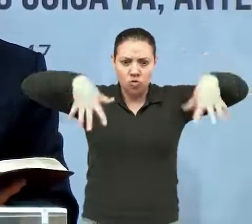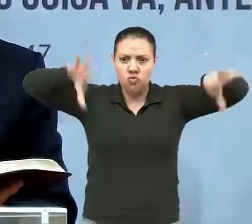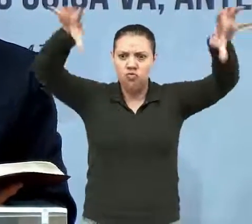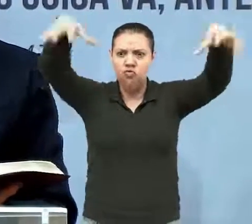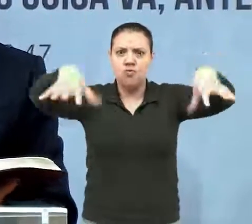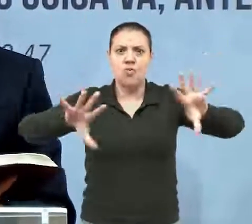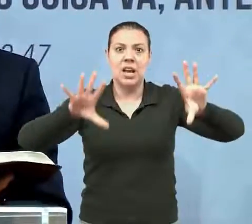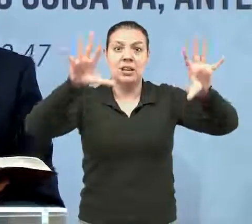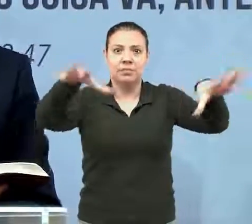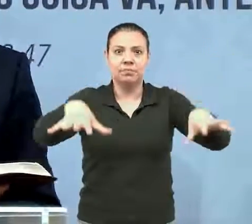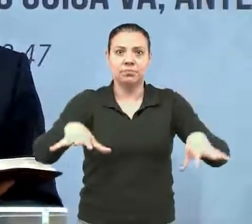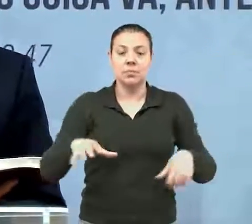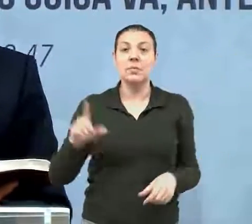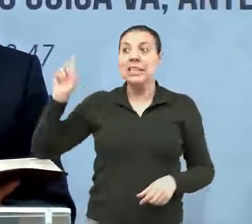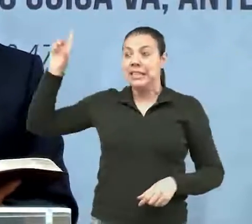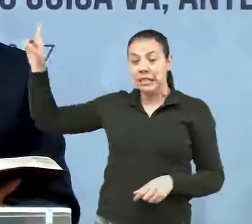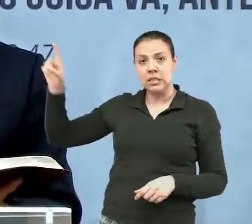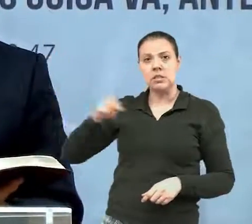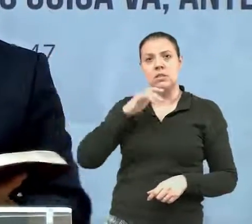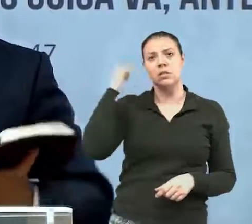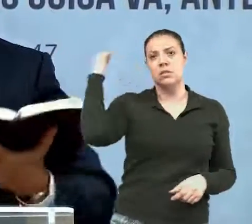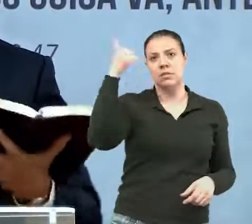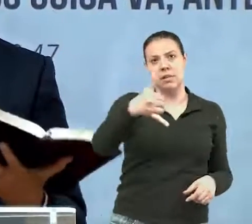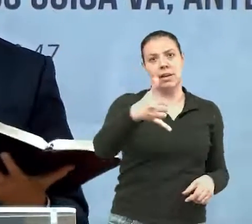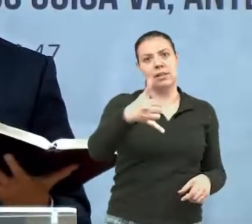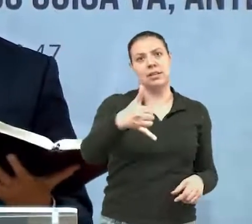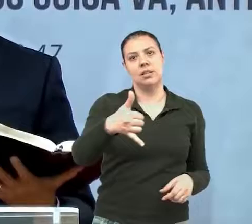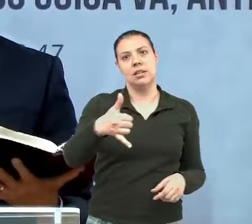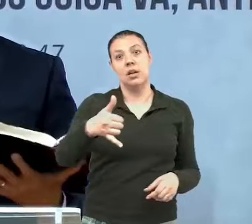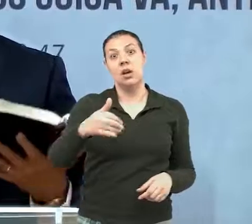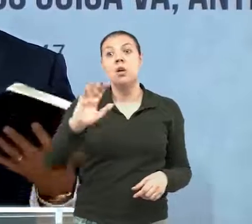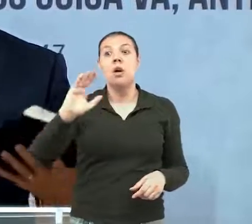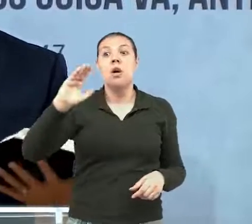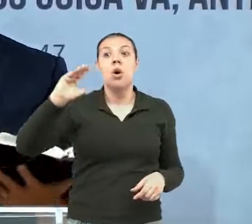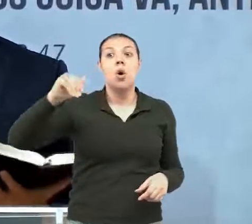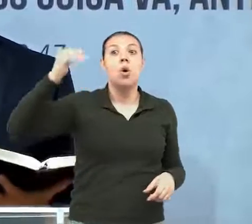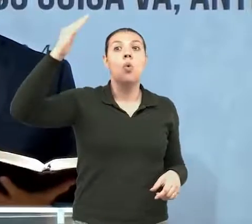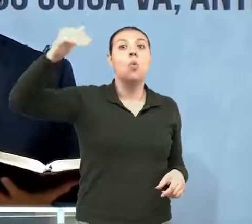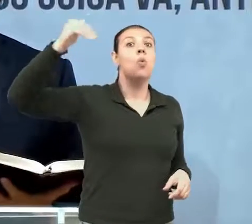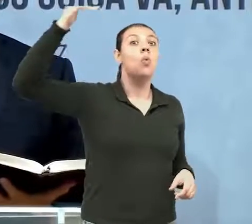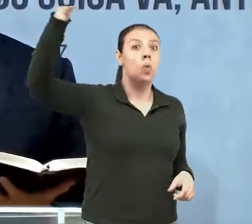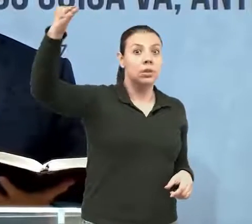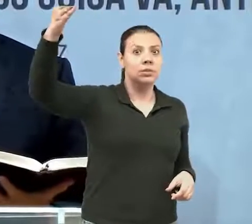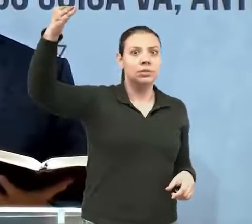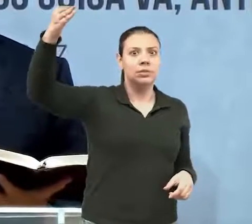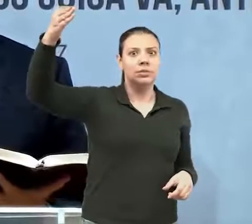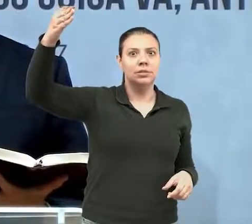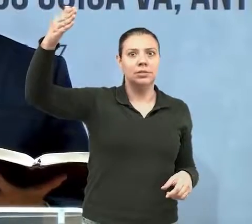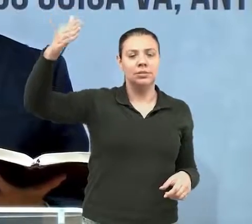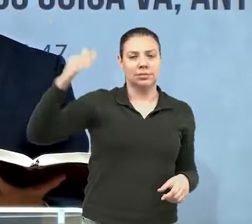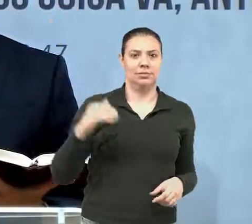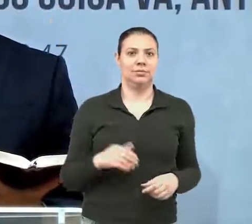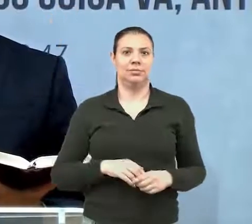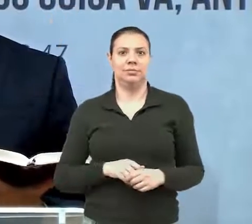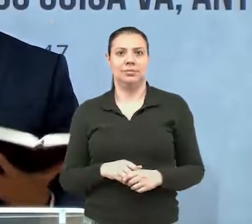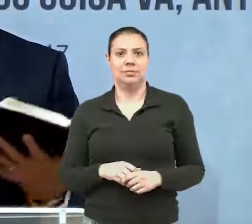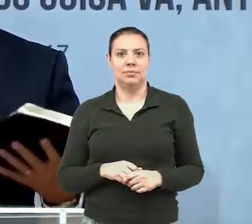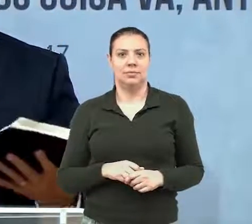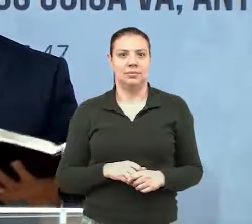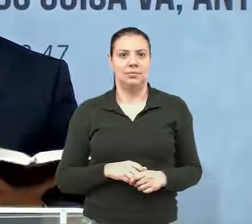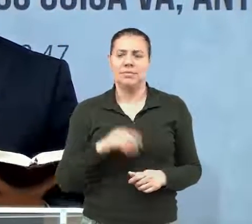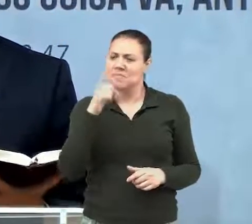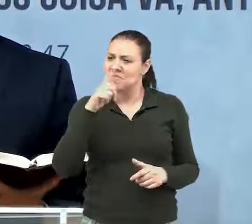Quando passares pelas águas, e ele está falando aqui de turbulências, de